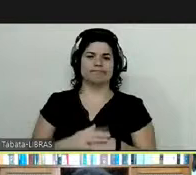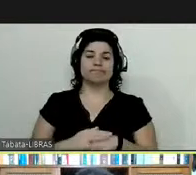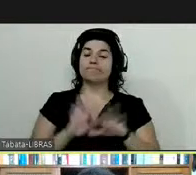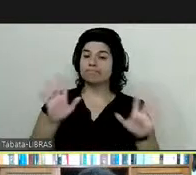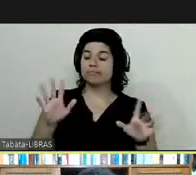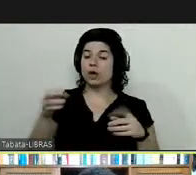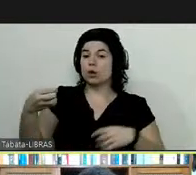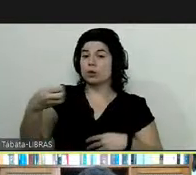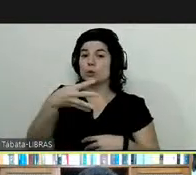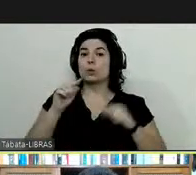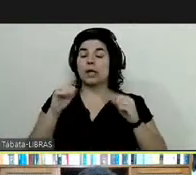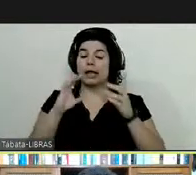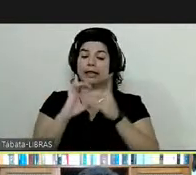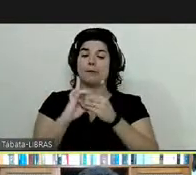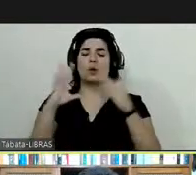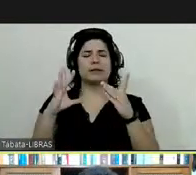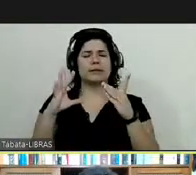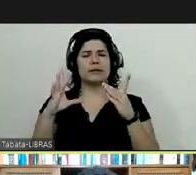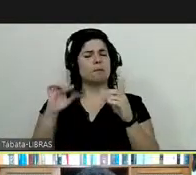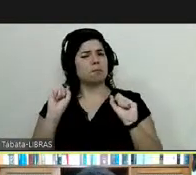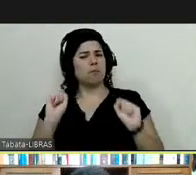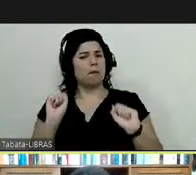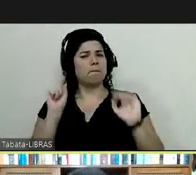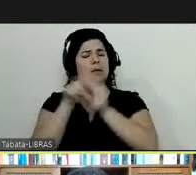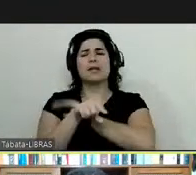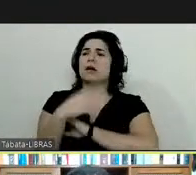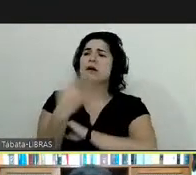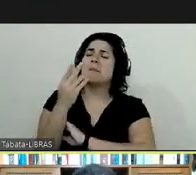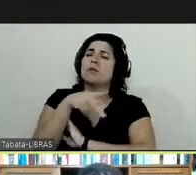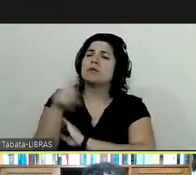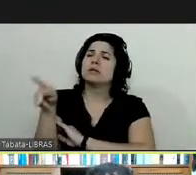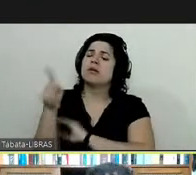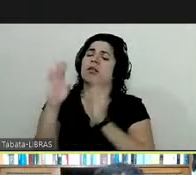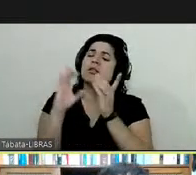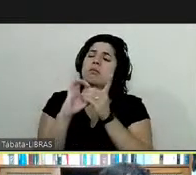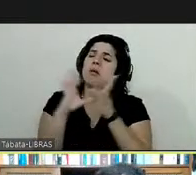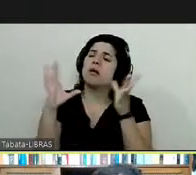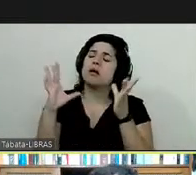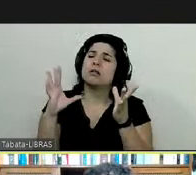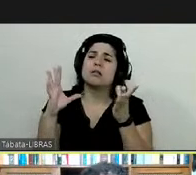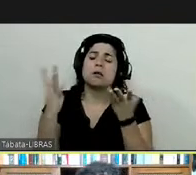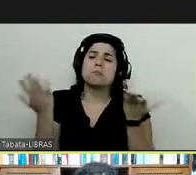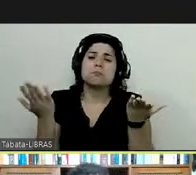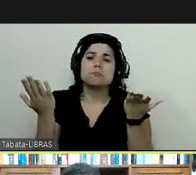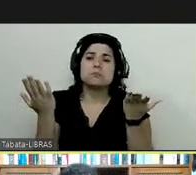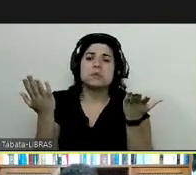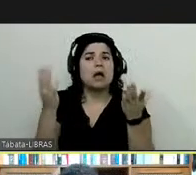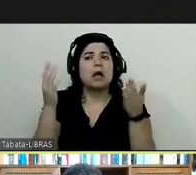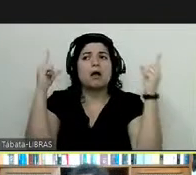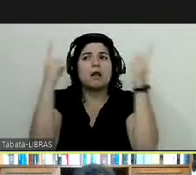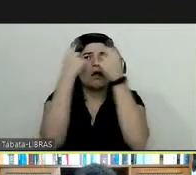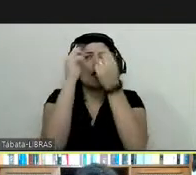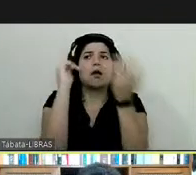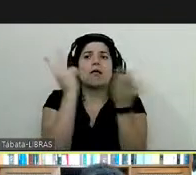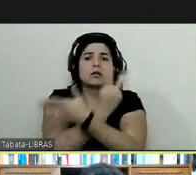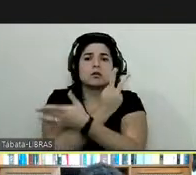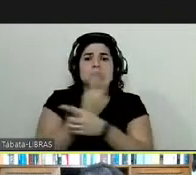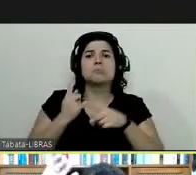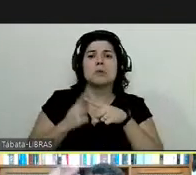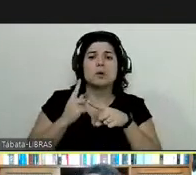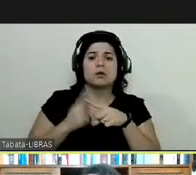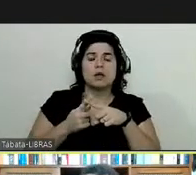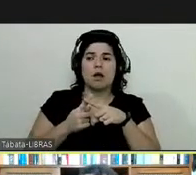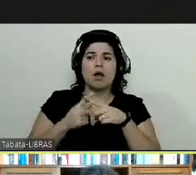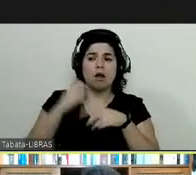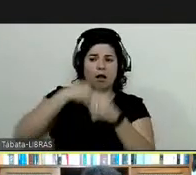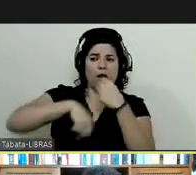é justamente na democracia dei uma das perguntas poderia surgir falar Professor mais Hora bolas porque na ali na Grécia antiga e porque aí a